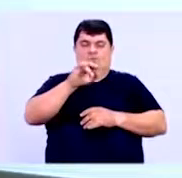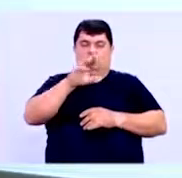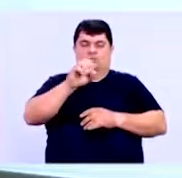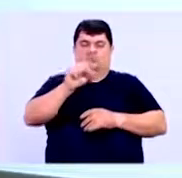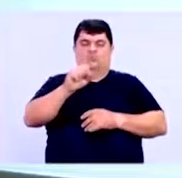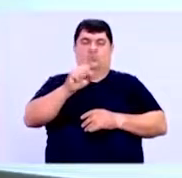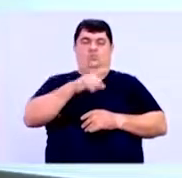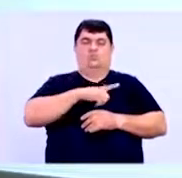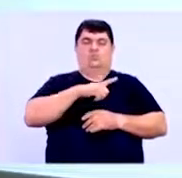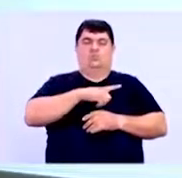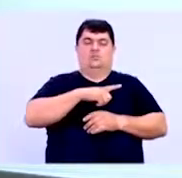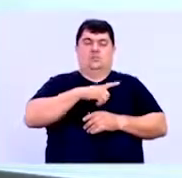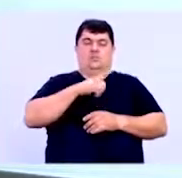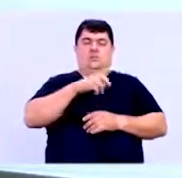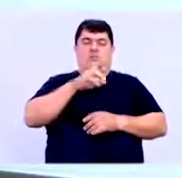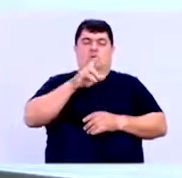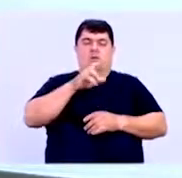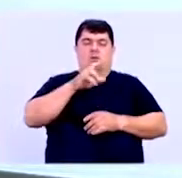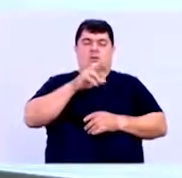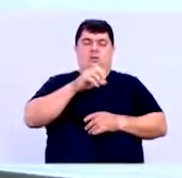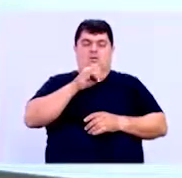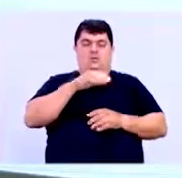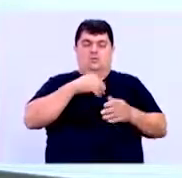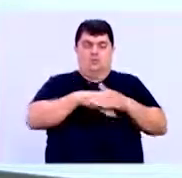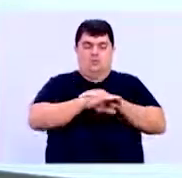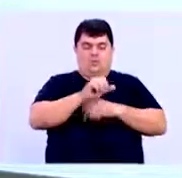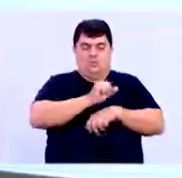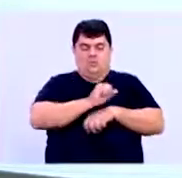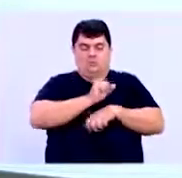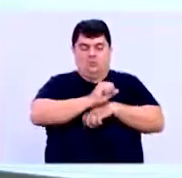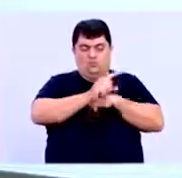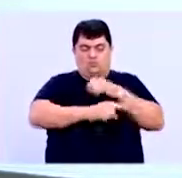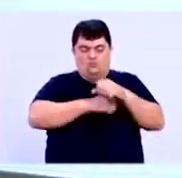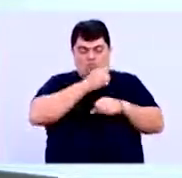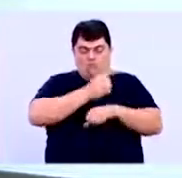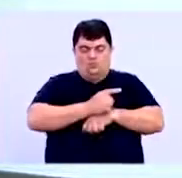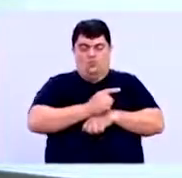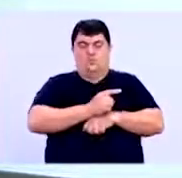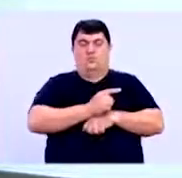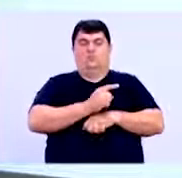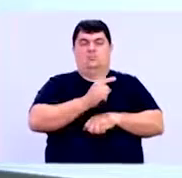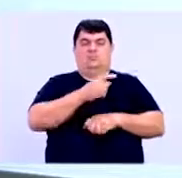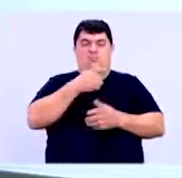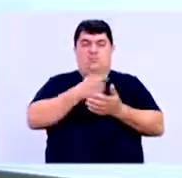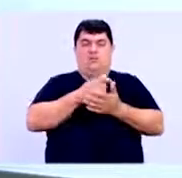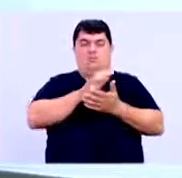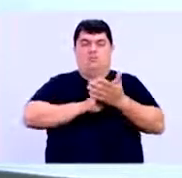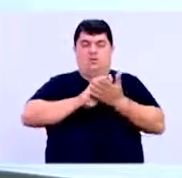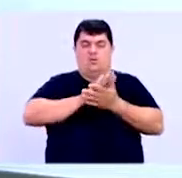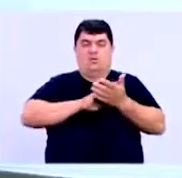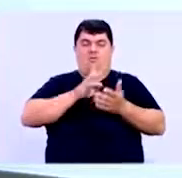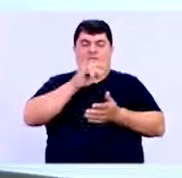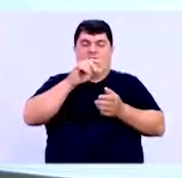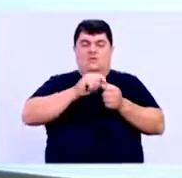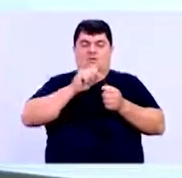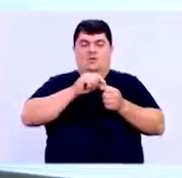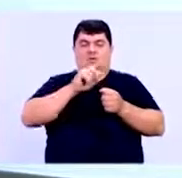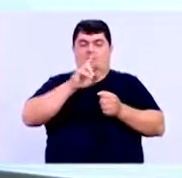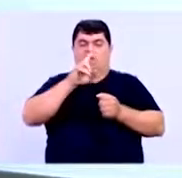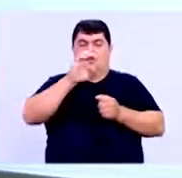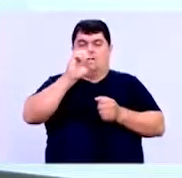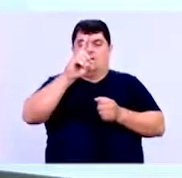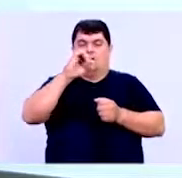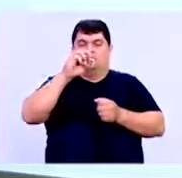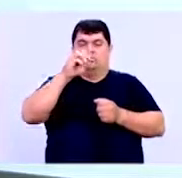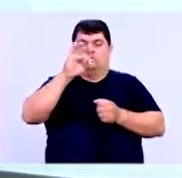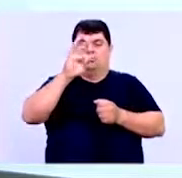né? É uma disciplina futura que a gente vai ter no outro semestre, agora no meio do ano, que é sobre investimentos financeiros, né? Gravem